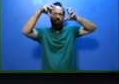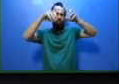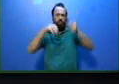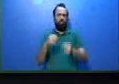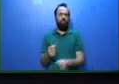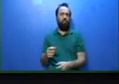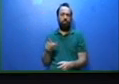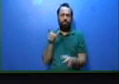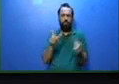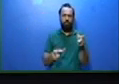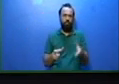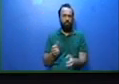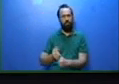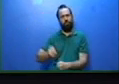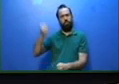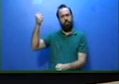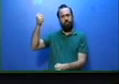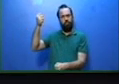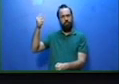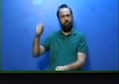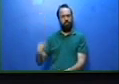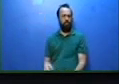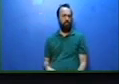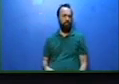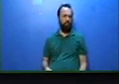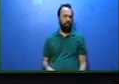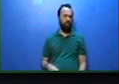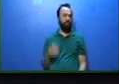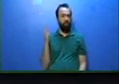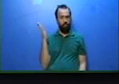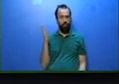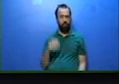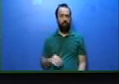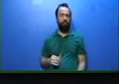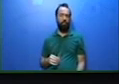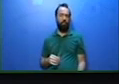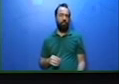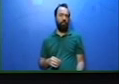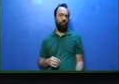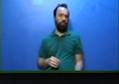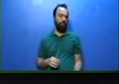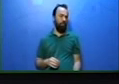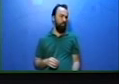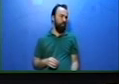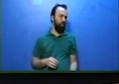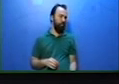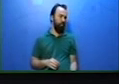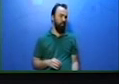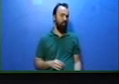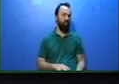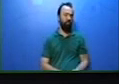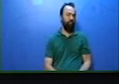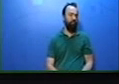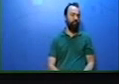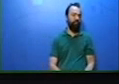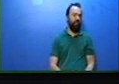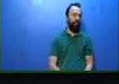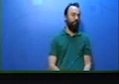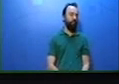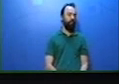o guarda-chuva, tá? Essa é a tirinha da Lola e Juju.